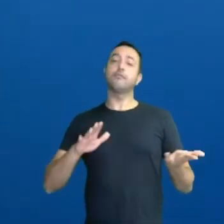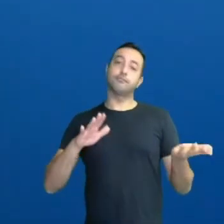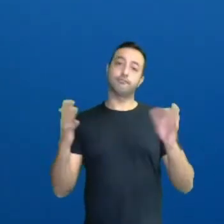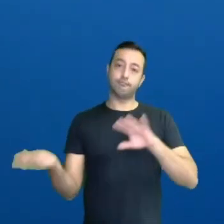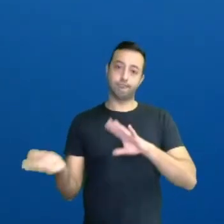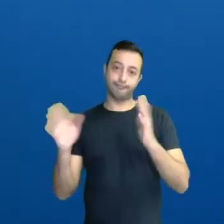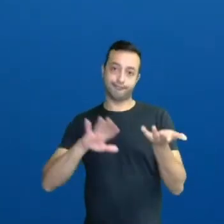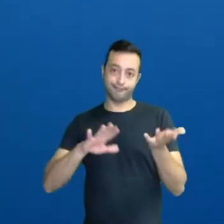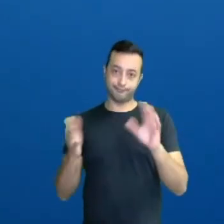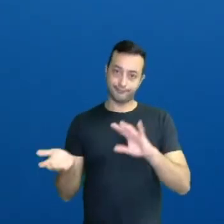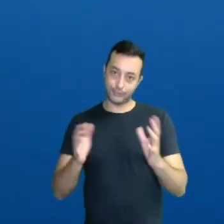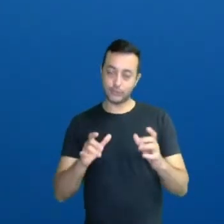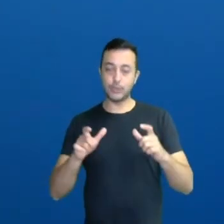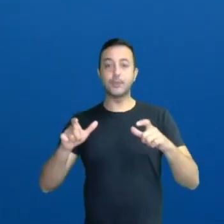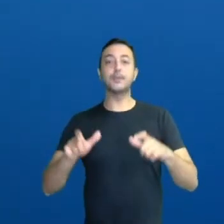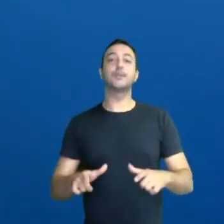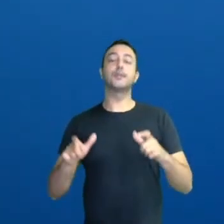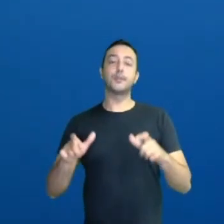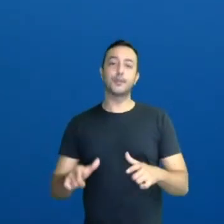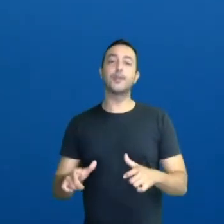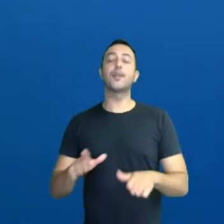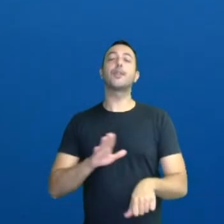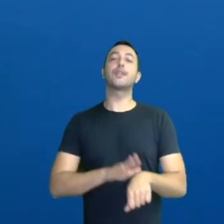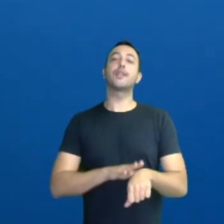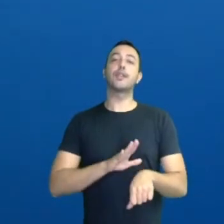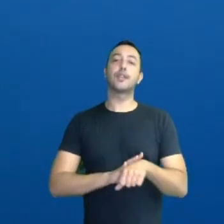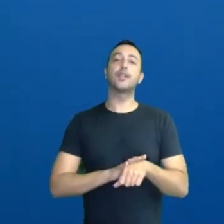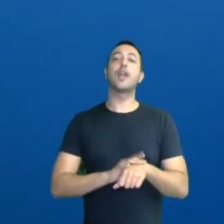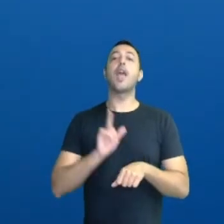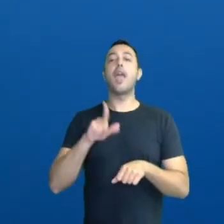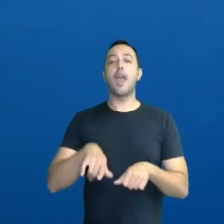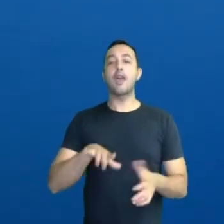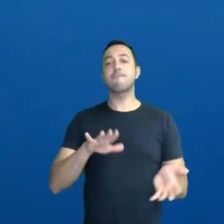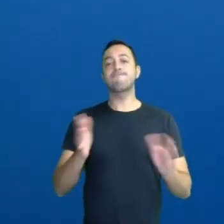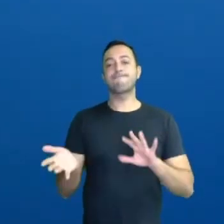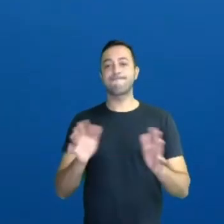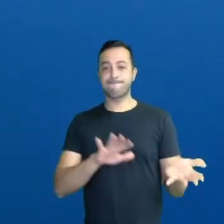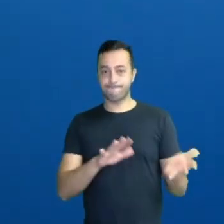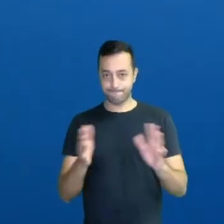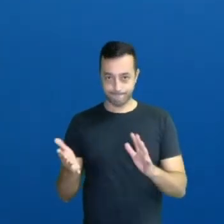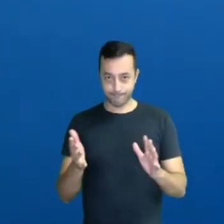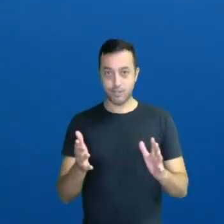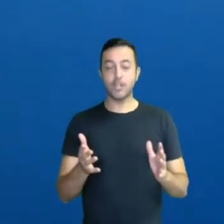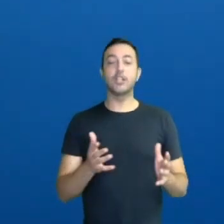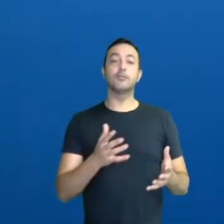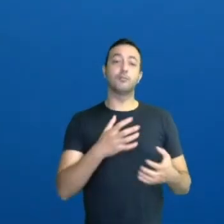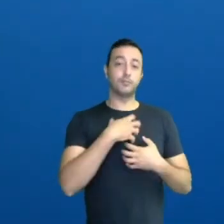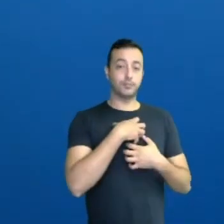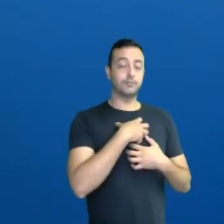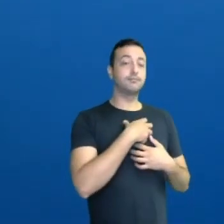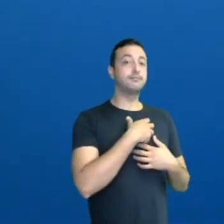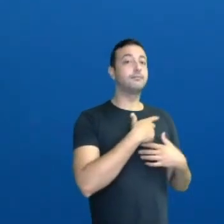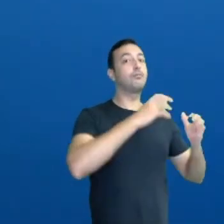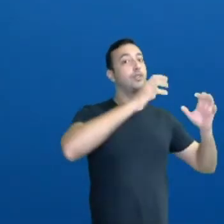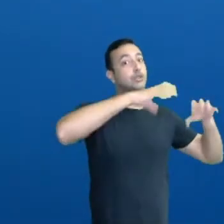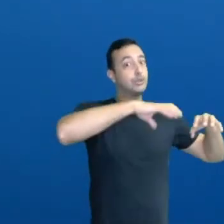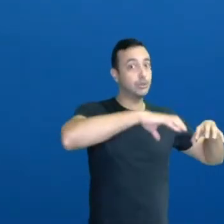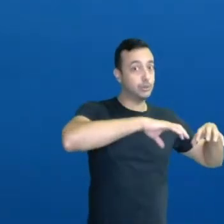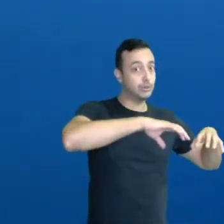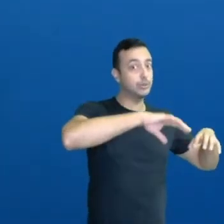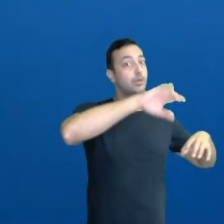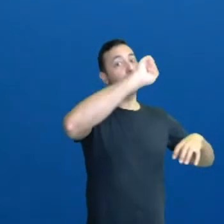a personalidade do local e o tempo é o humor, tá bom? Que ele pode estar chuvoso, ele pode